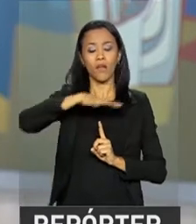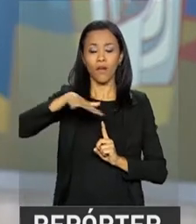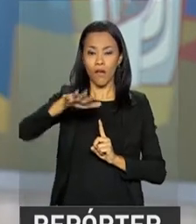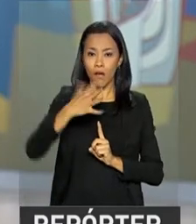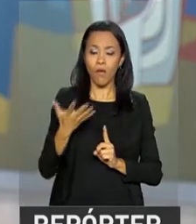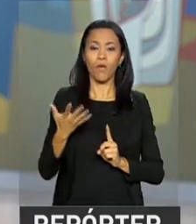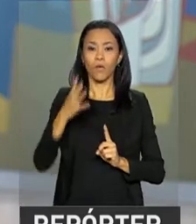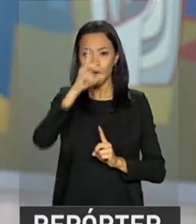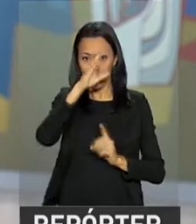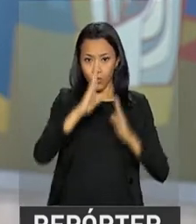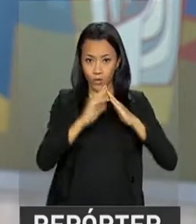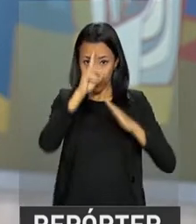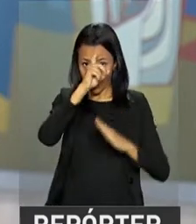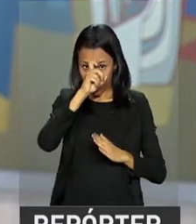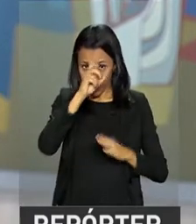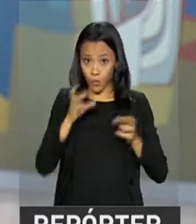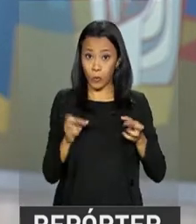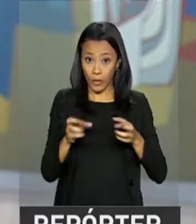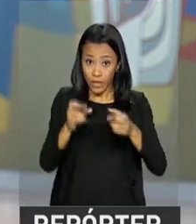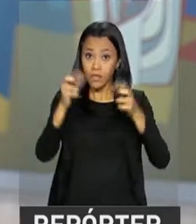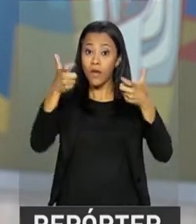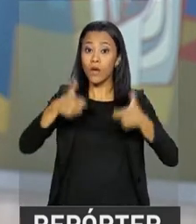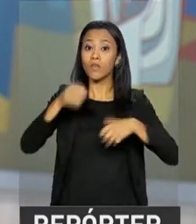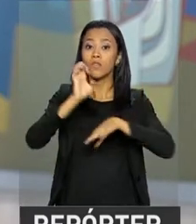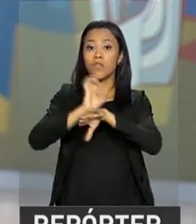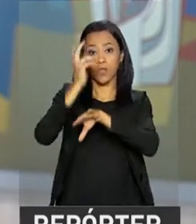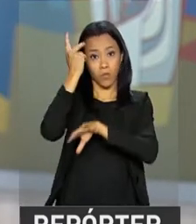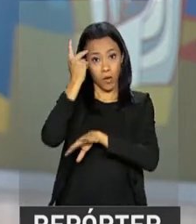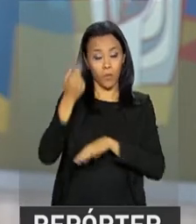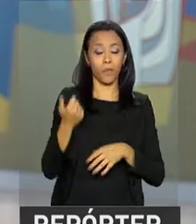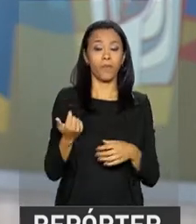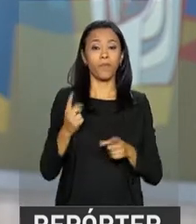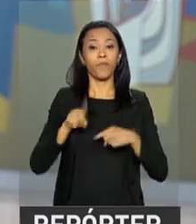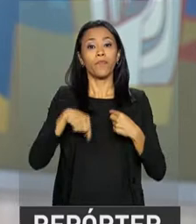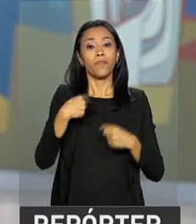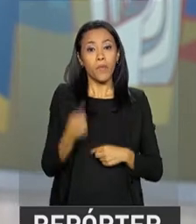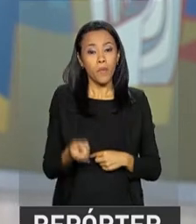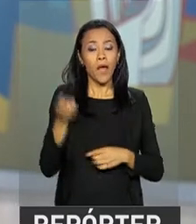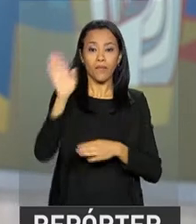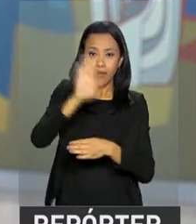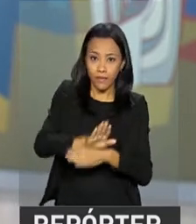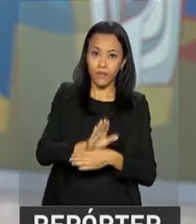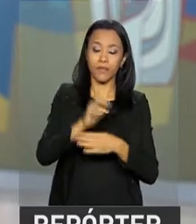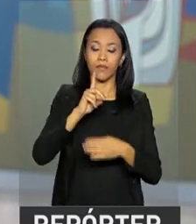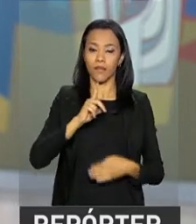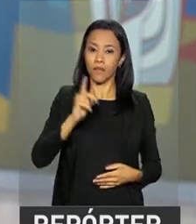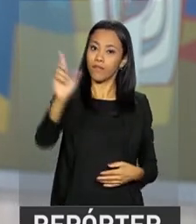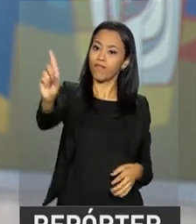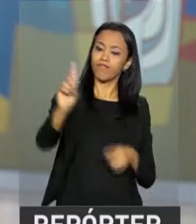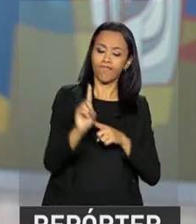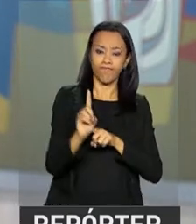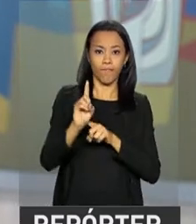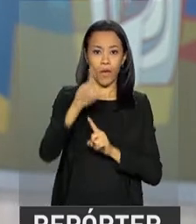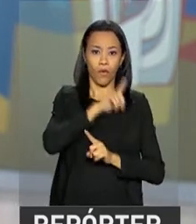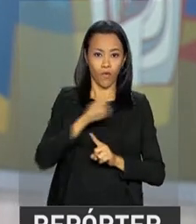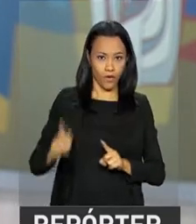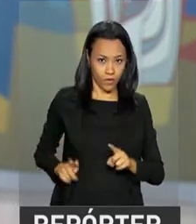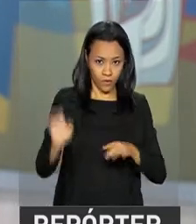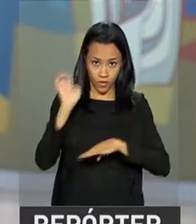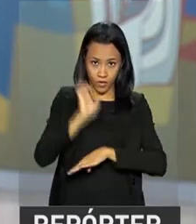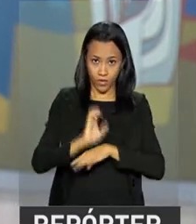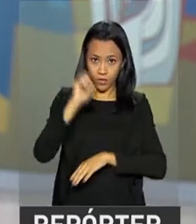são paulo henrique prata às quatro e meia da tarde michel temer recebe o governador do rio grande do sul josé ivo sartori